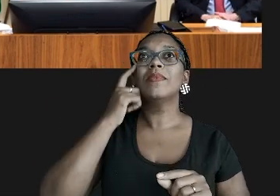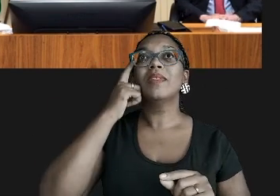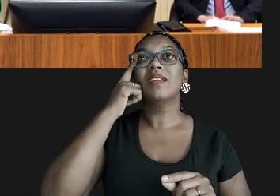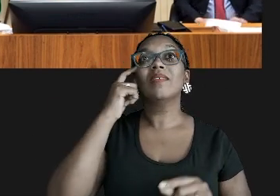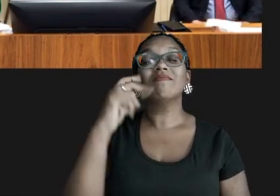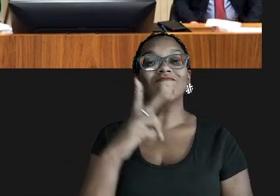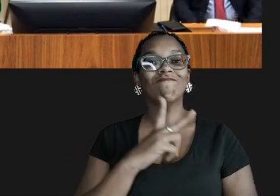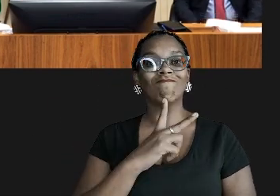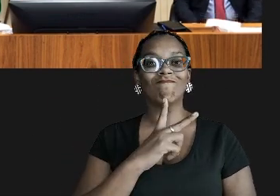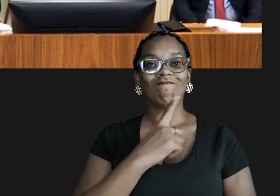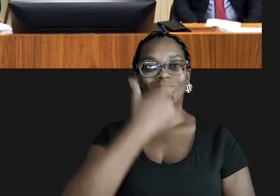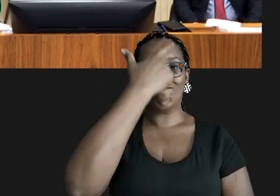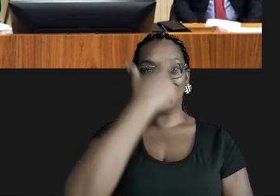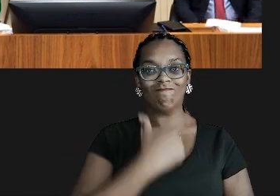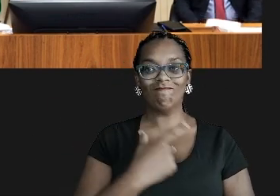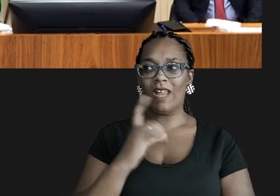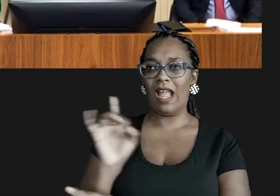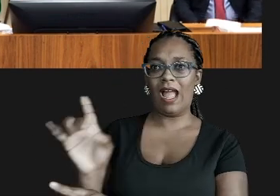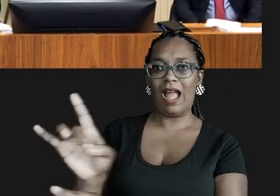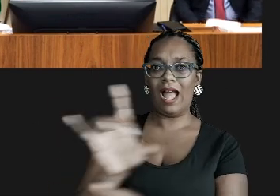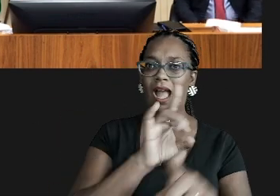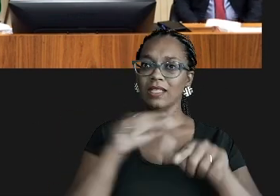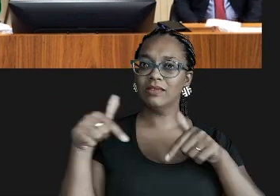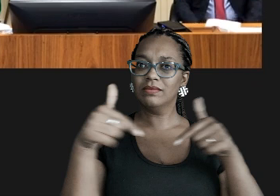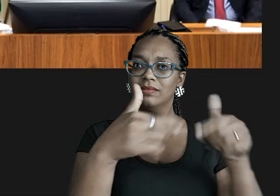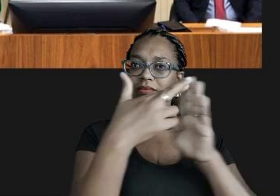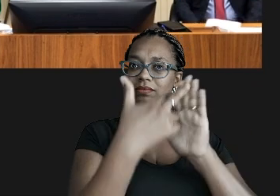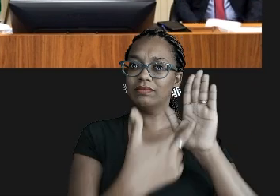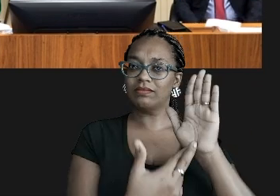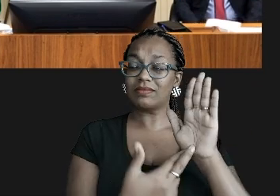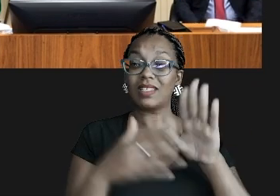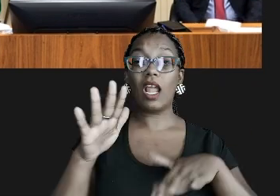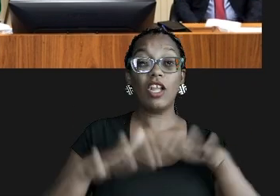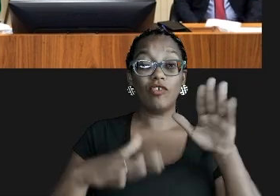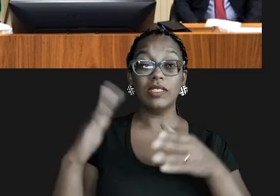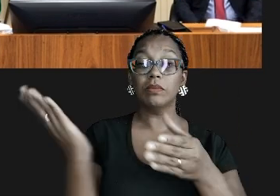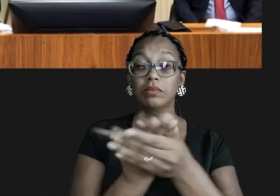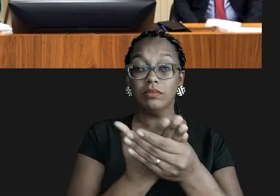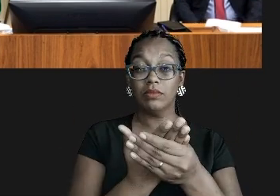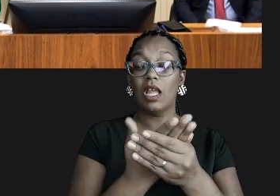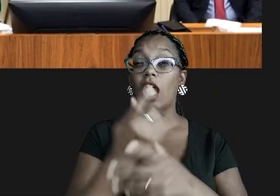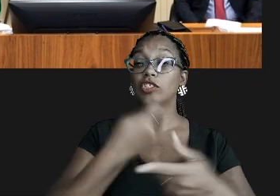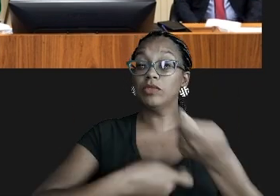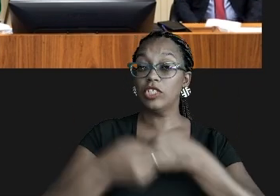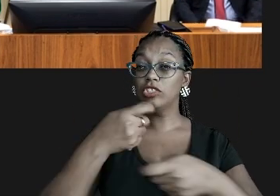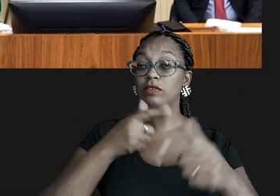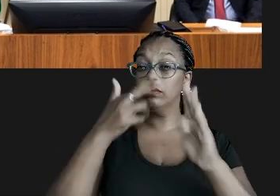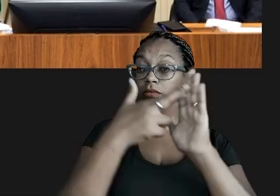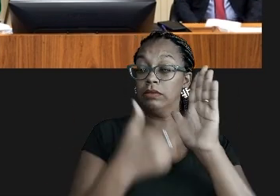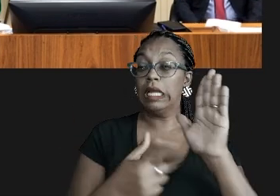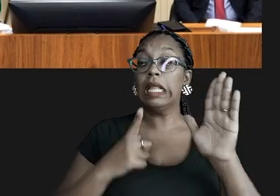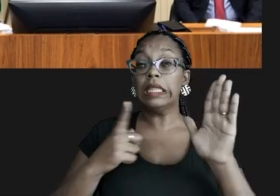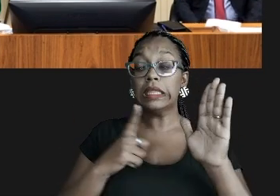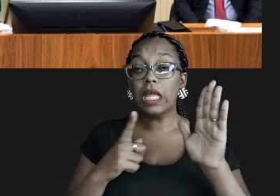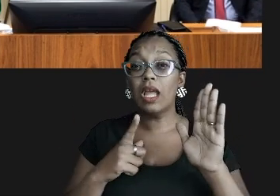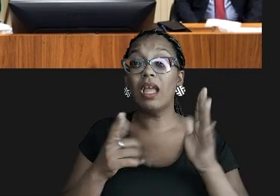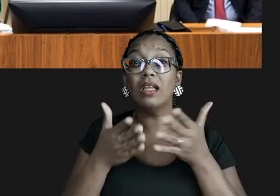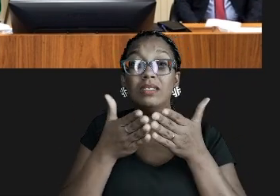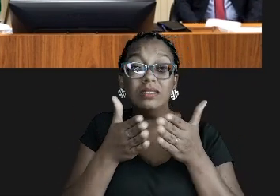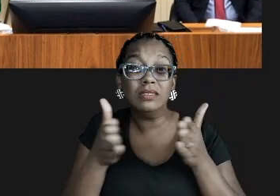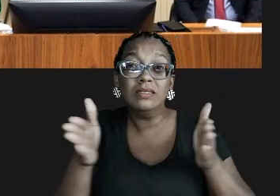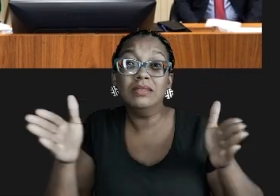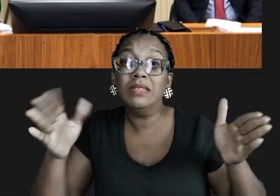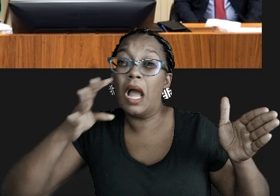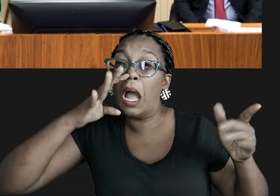pessoalidade e a individualização na aplicação das sanções Muitas vezes os processos administrativo sancionadores na cvm eles envolvem uma dama muito